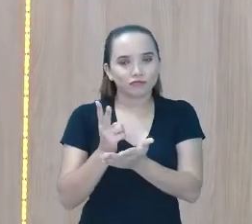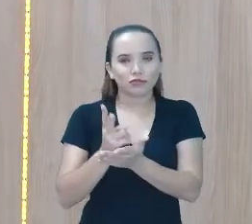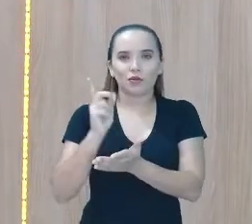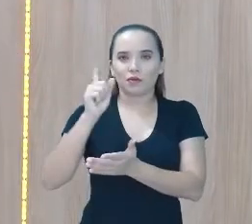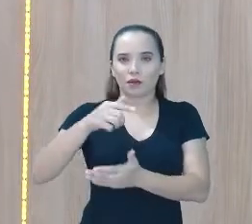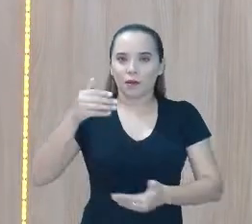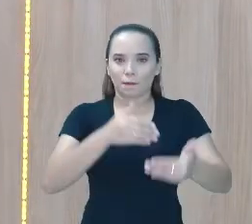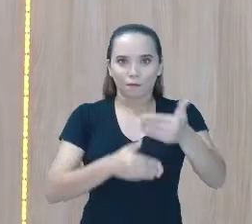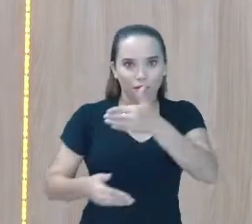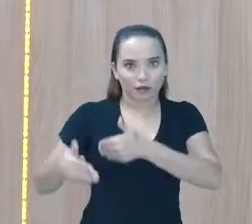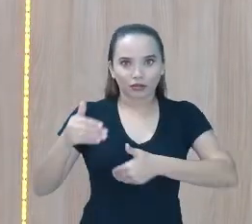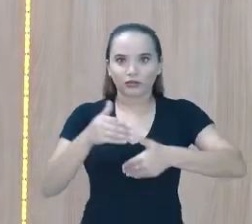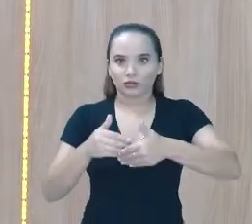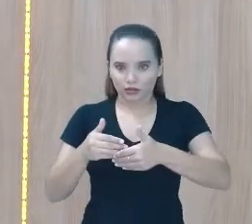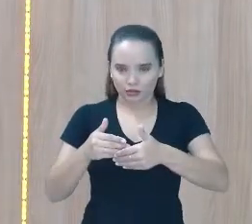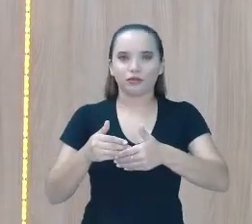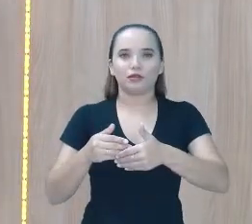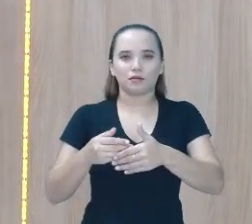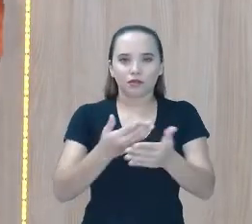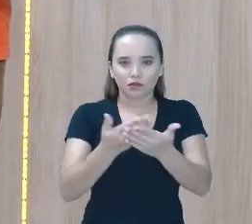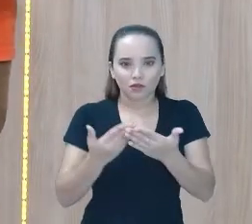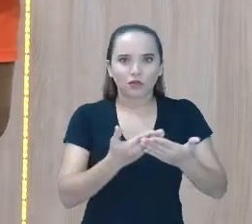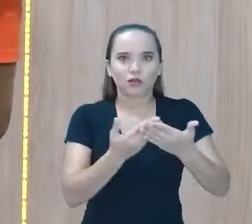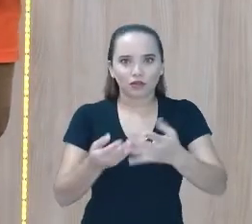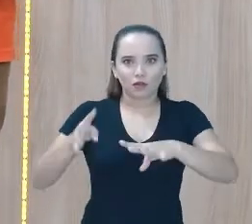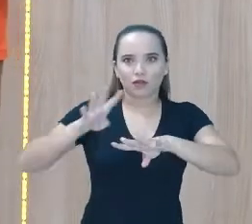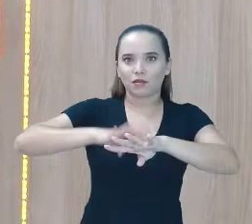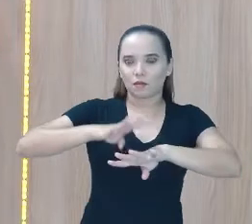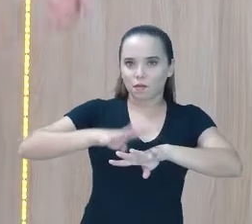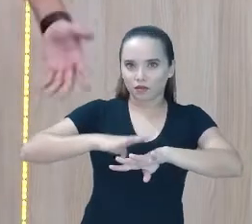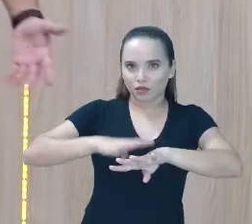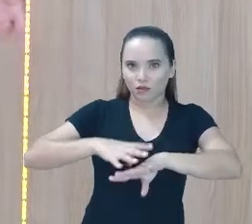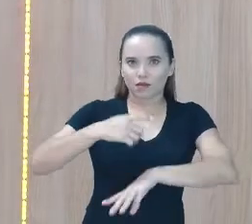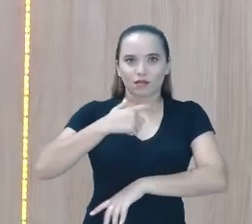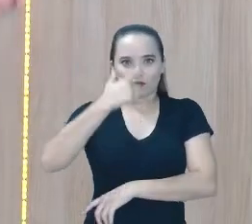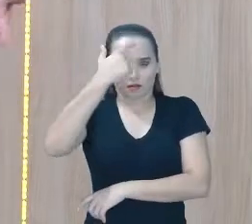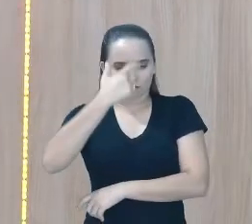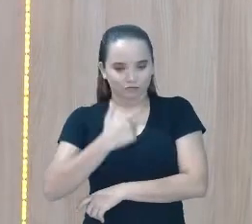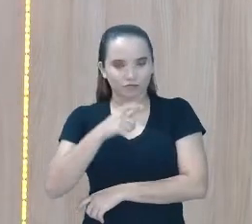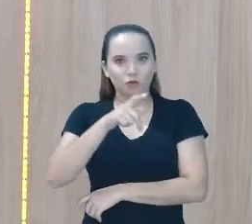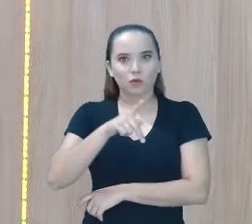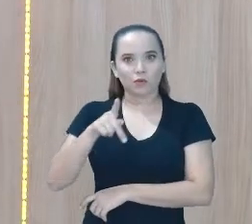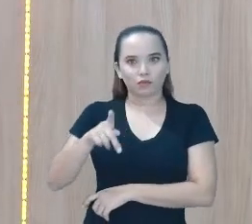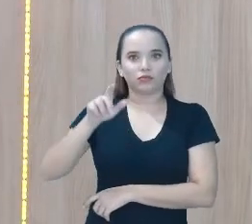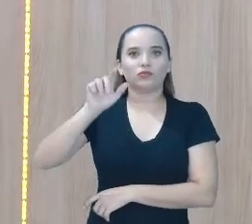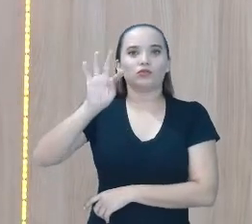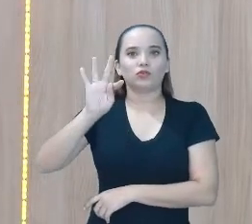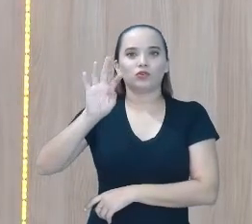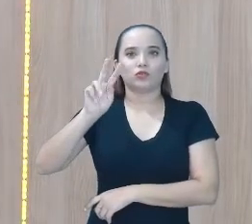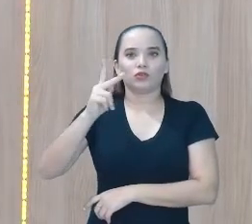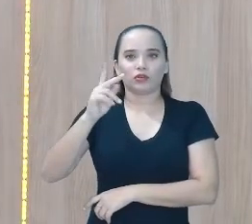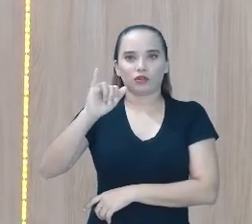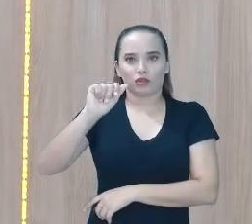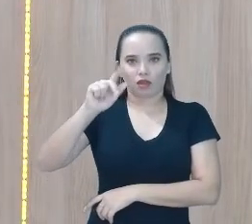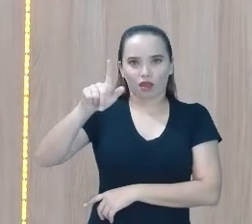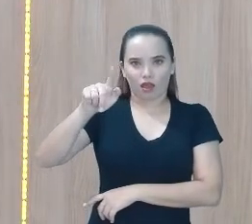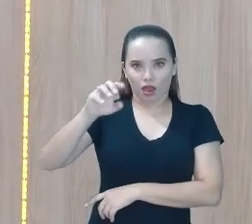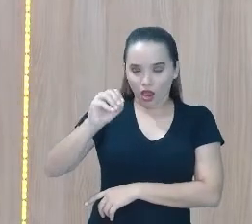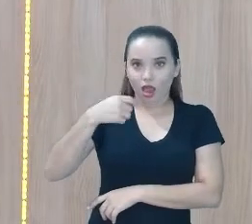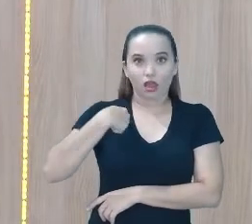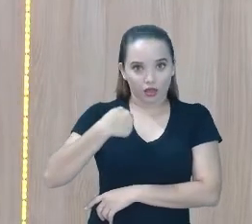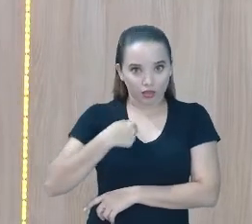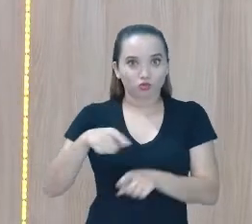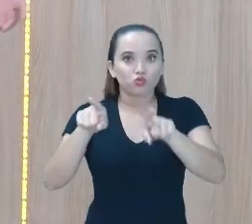aqui, tá? Nas nossas aulas de matemática, eu com o professor Tiago, certo? Então, ele nos